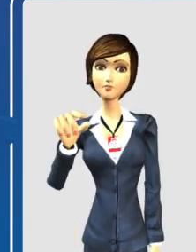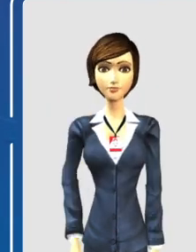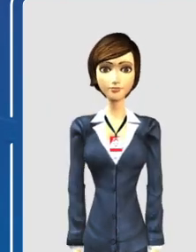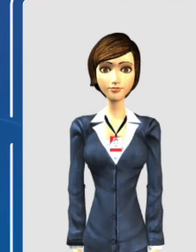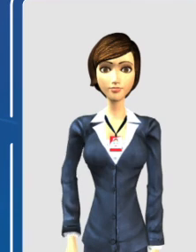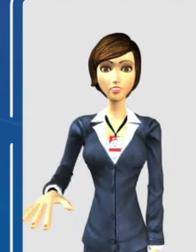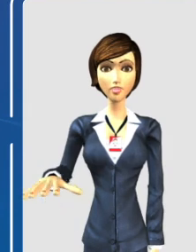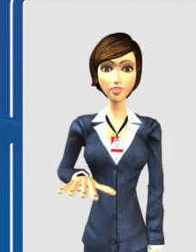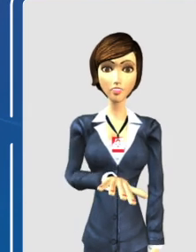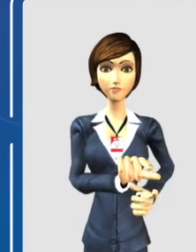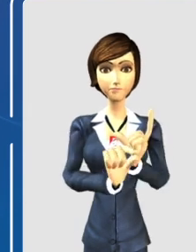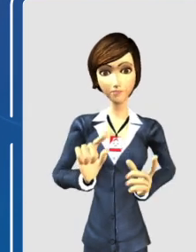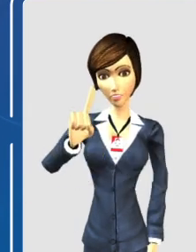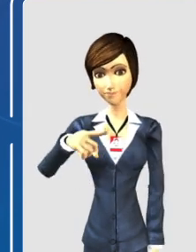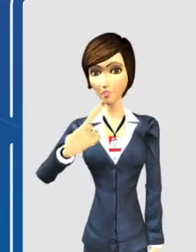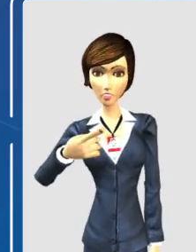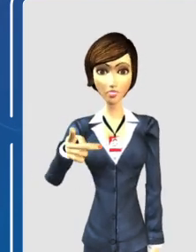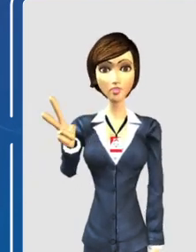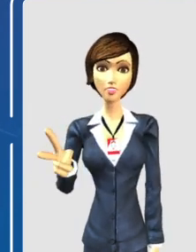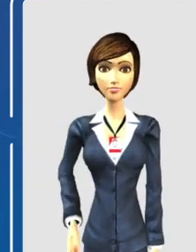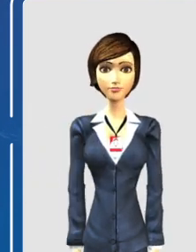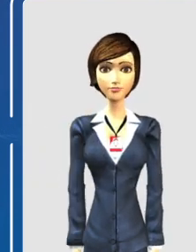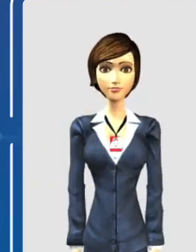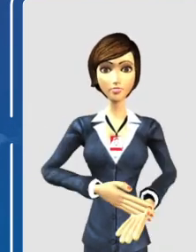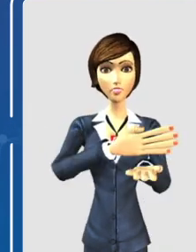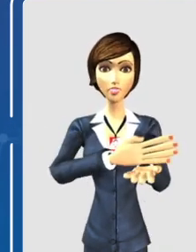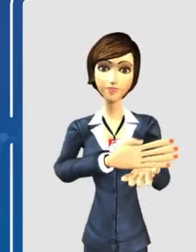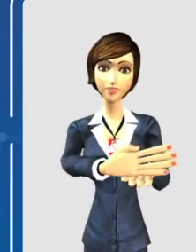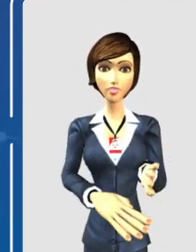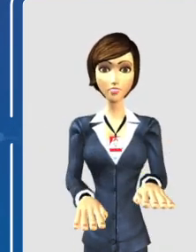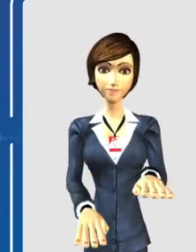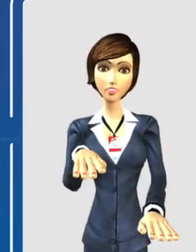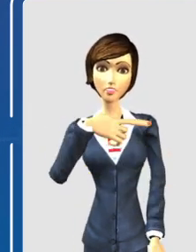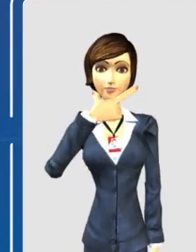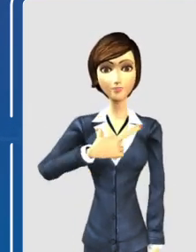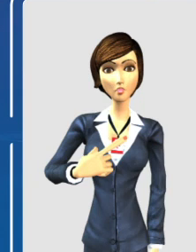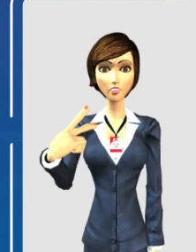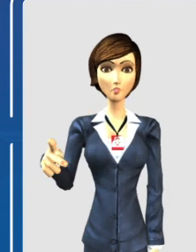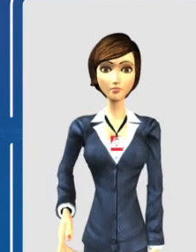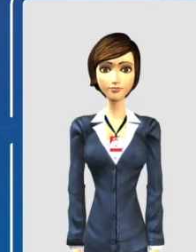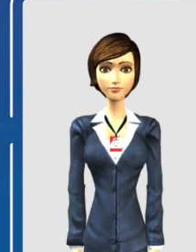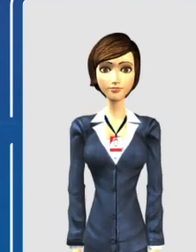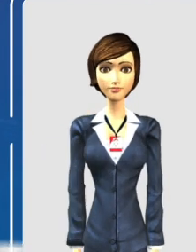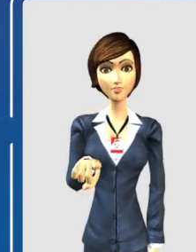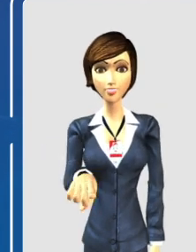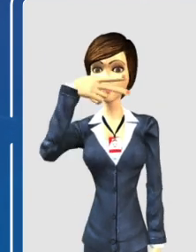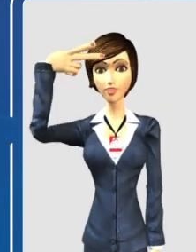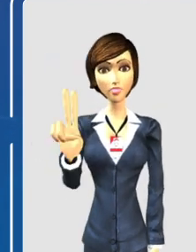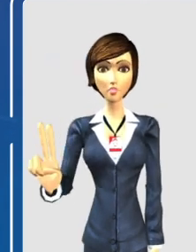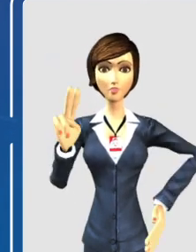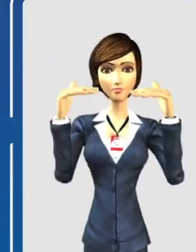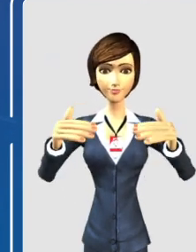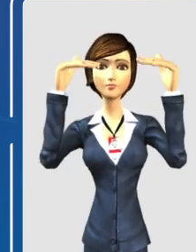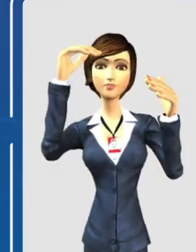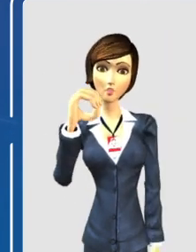serviço escolhido. Preencha as informações e avance. O próximo passo vai depender do seu perfil. Se você é